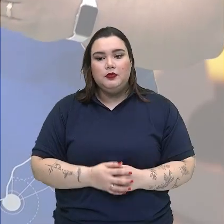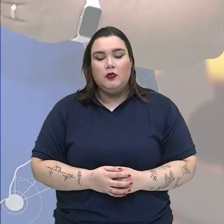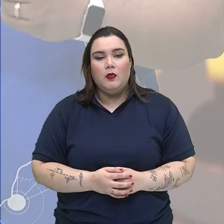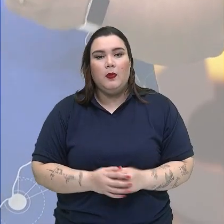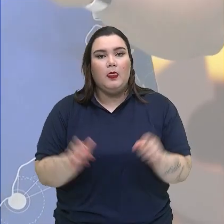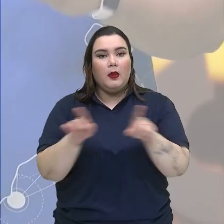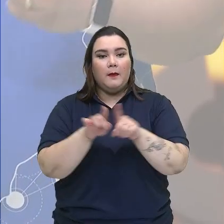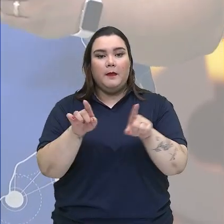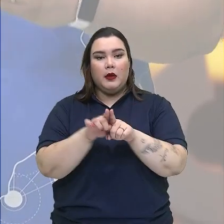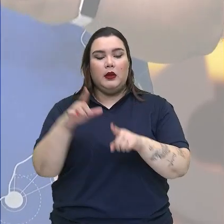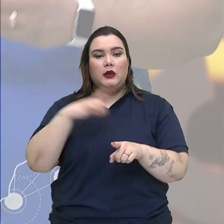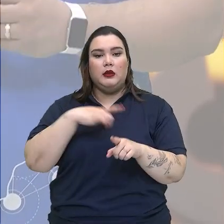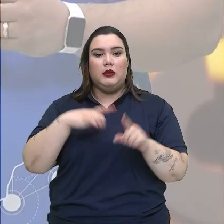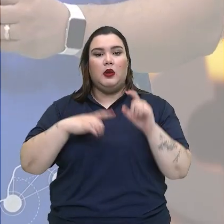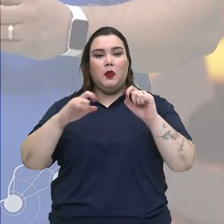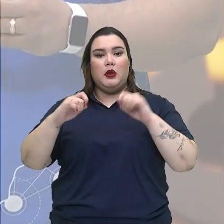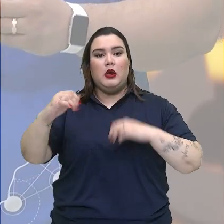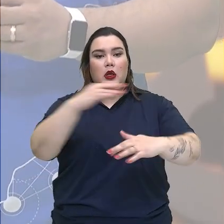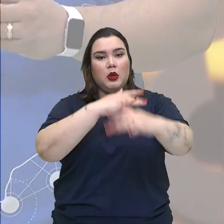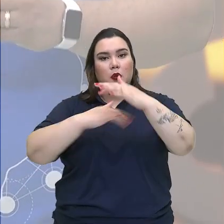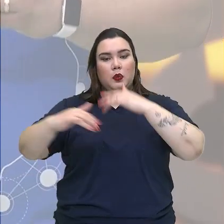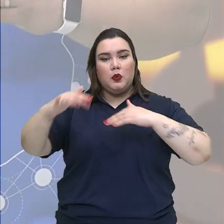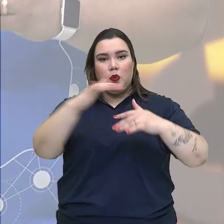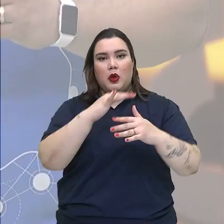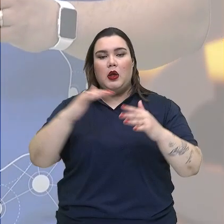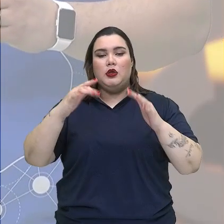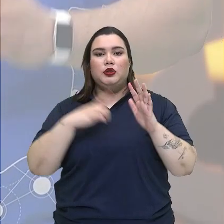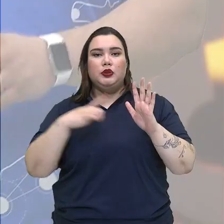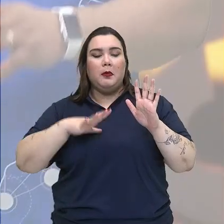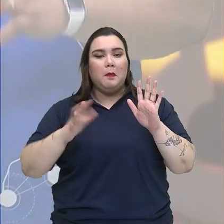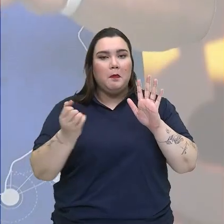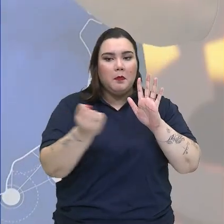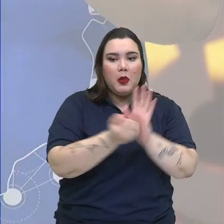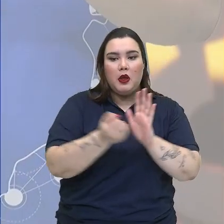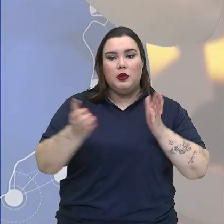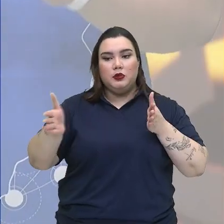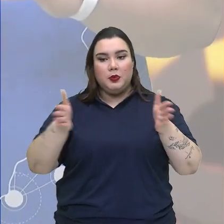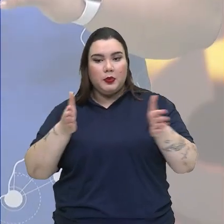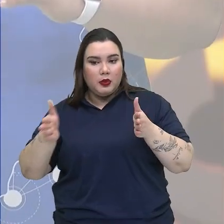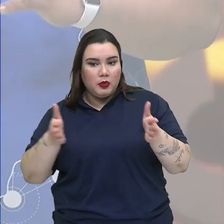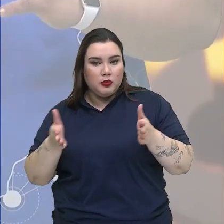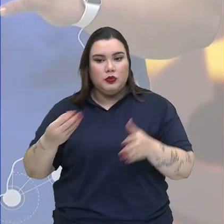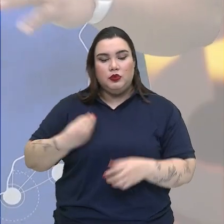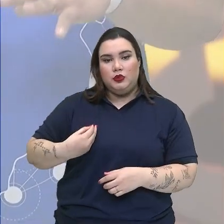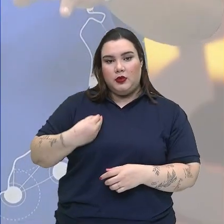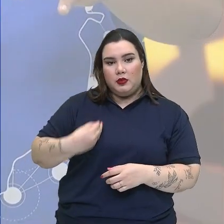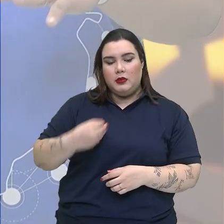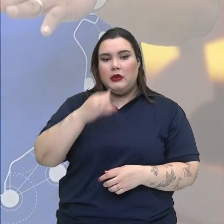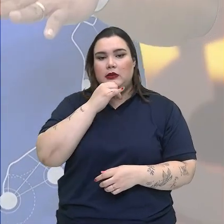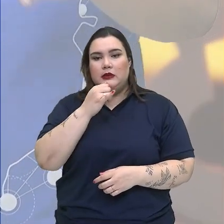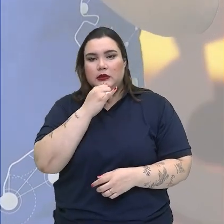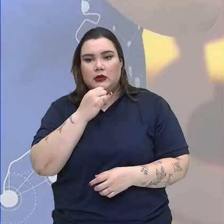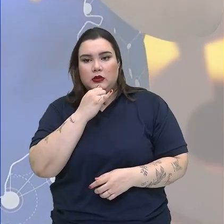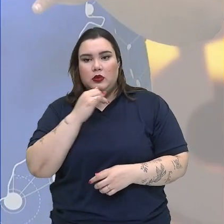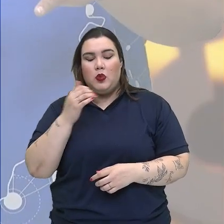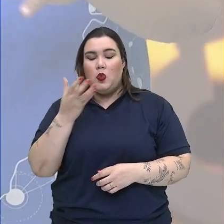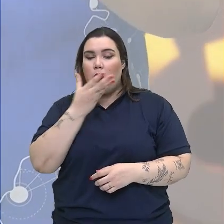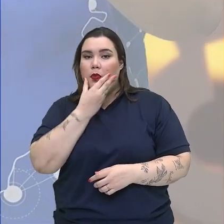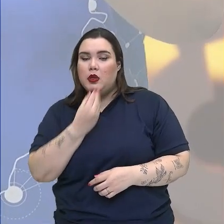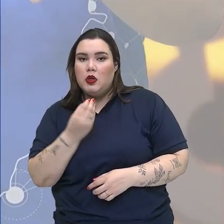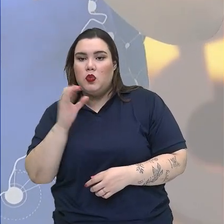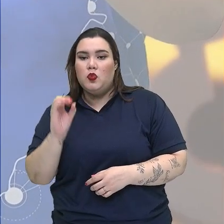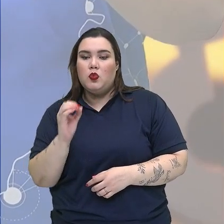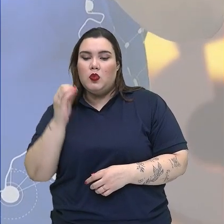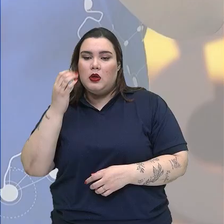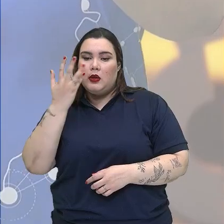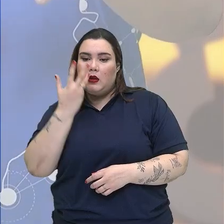passagem marcando ciclos vitais, ou seja, quando um homem ou uma menina deixa, ou melhor, quando um menino e uma menina deixam